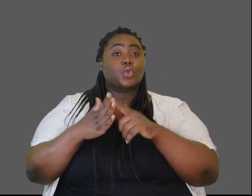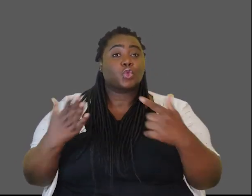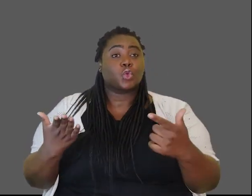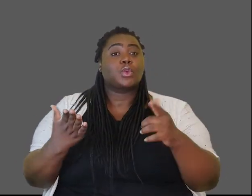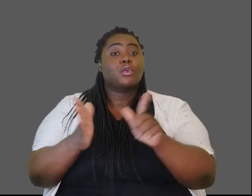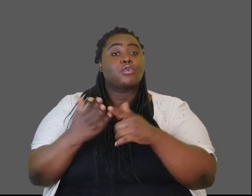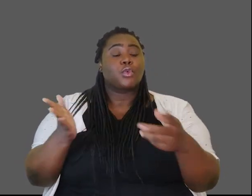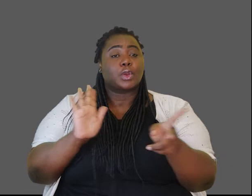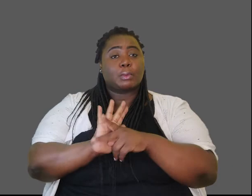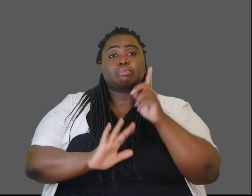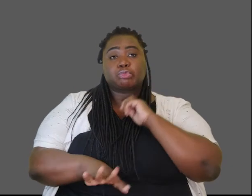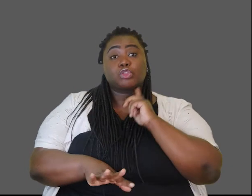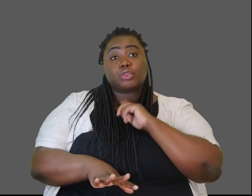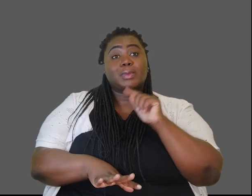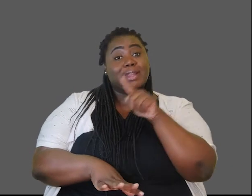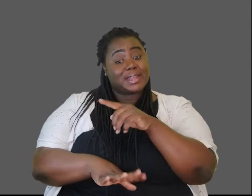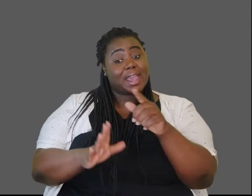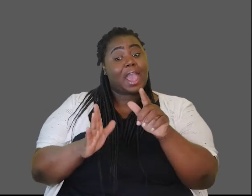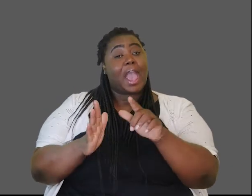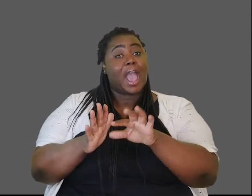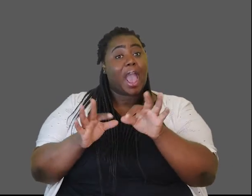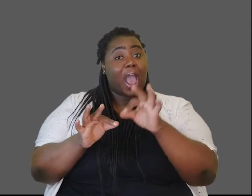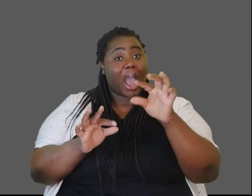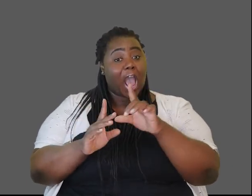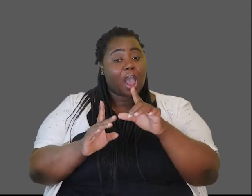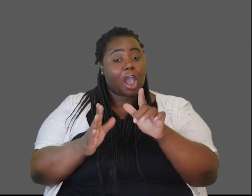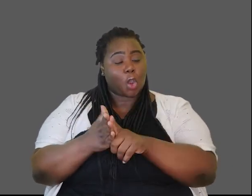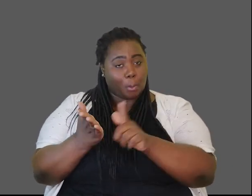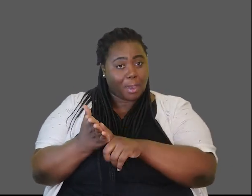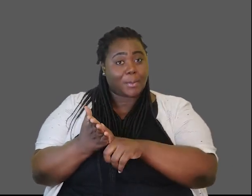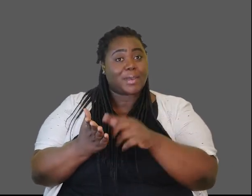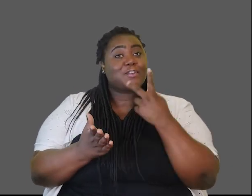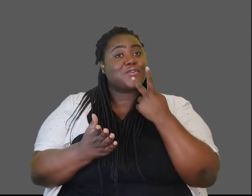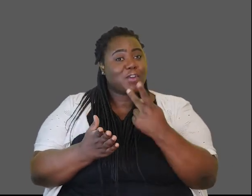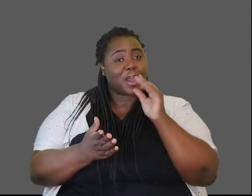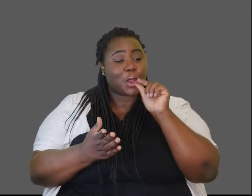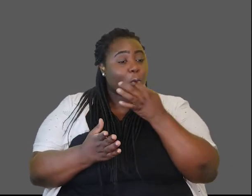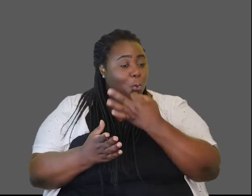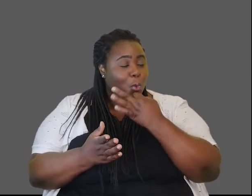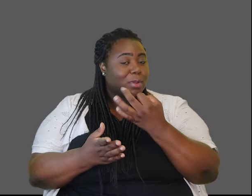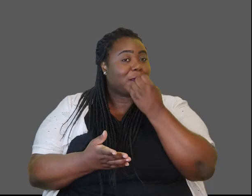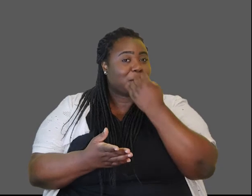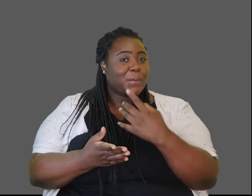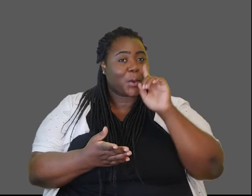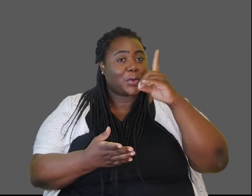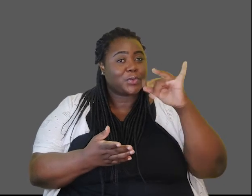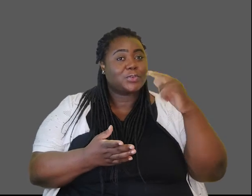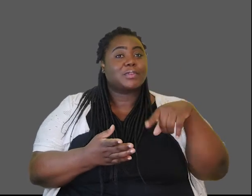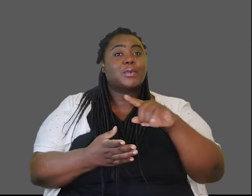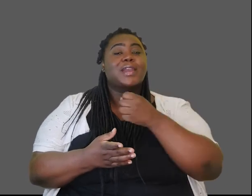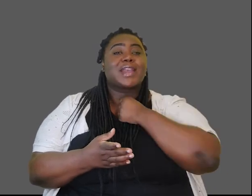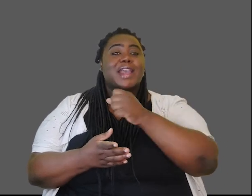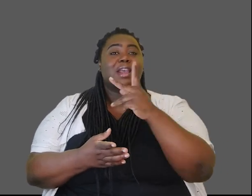chamado Folha de Minas. E a Folha deixou lá um bom comentário no dia seguinte. O